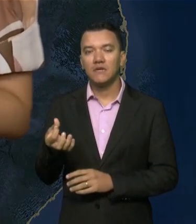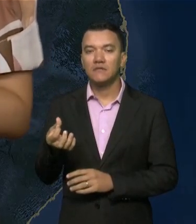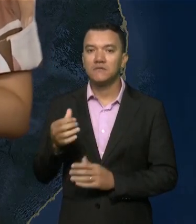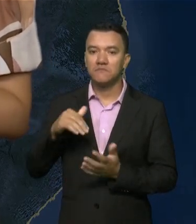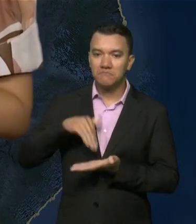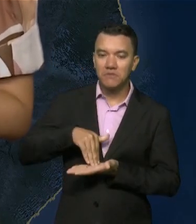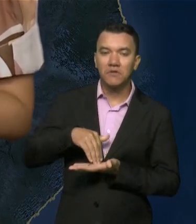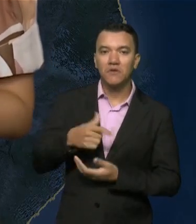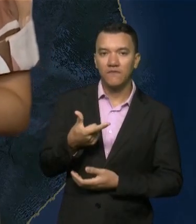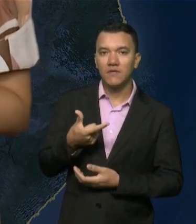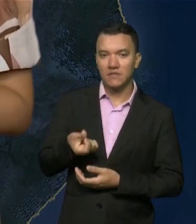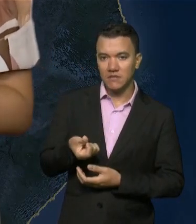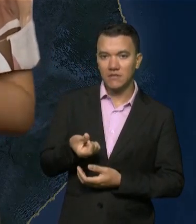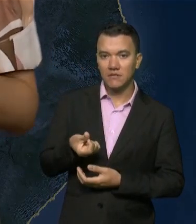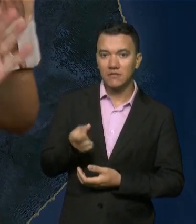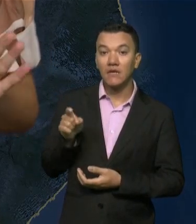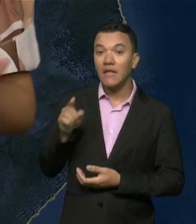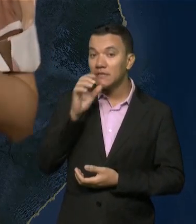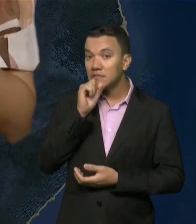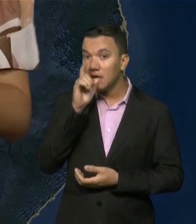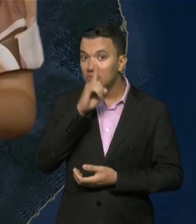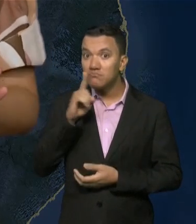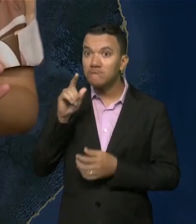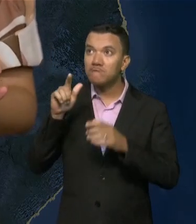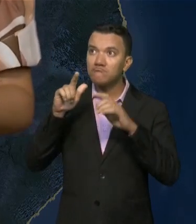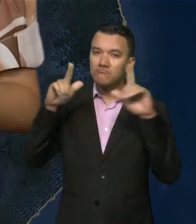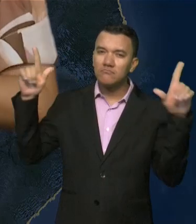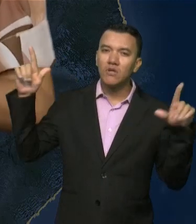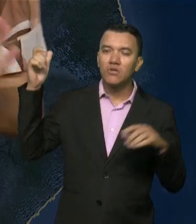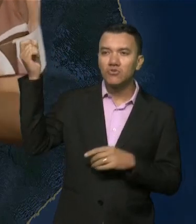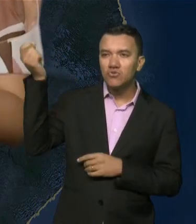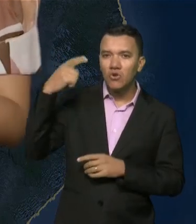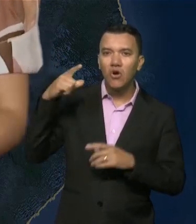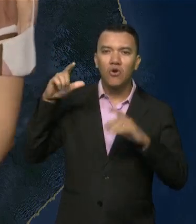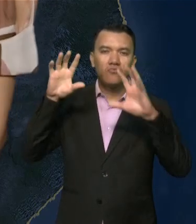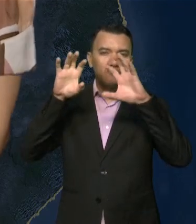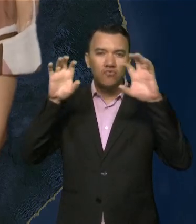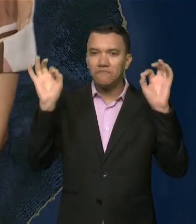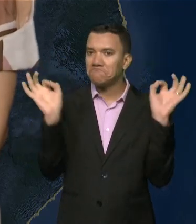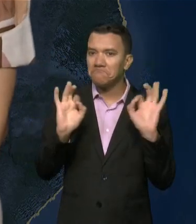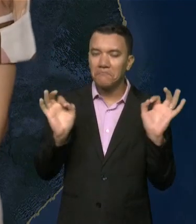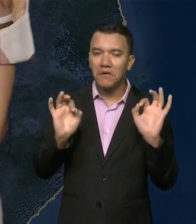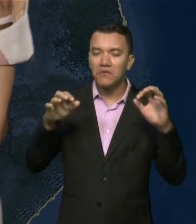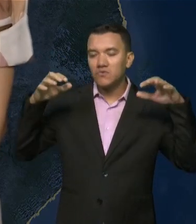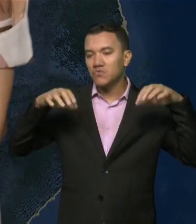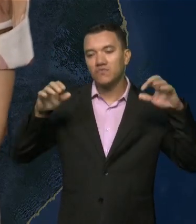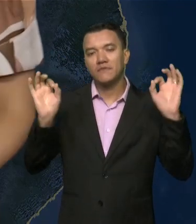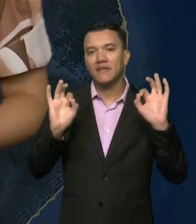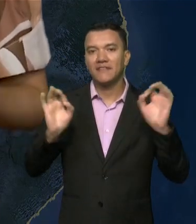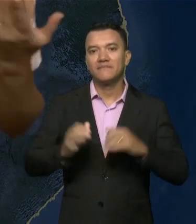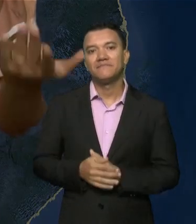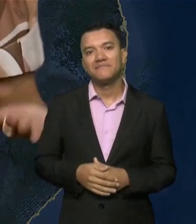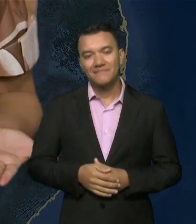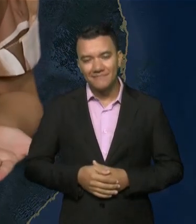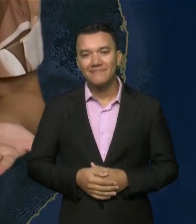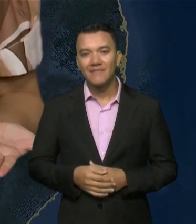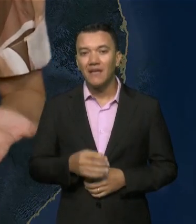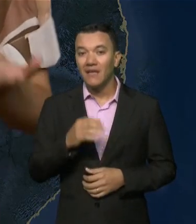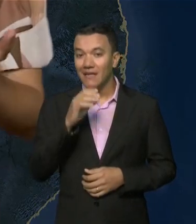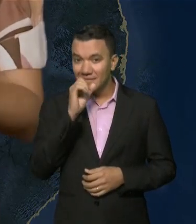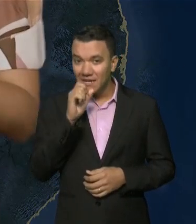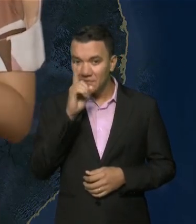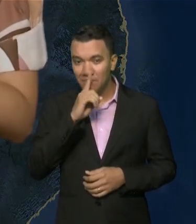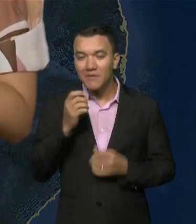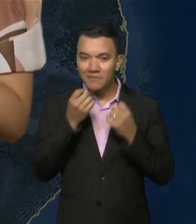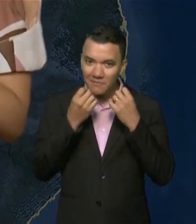E o clima no fim de semana deve ser de tempo aberto, sol sem nuvens e sem possibilidade de chuva. É isso ali, bom fim de semana para